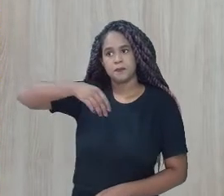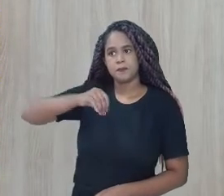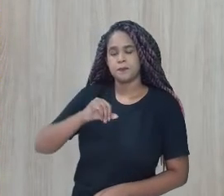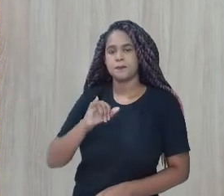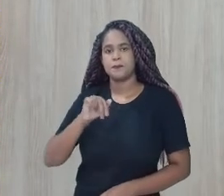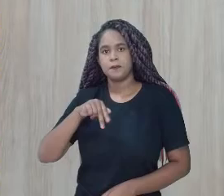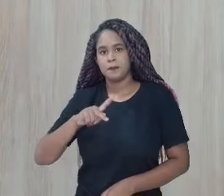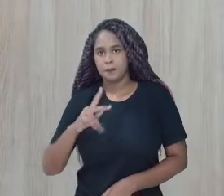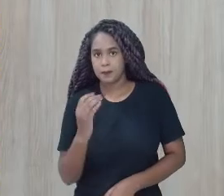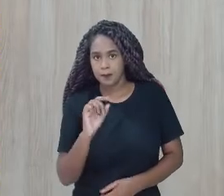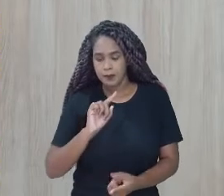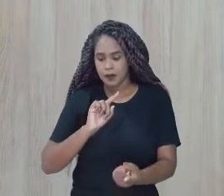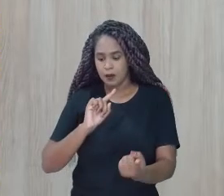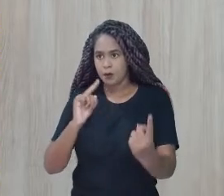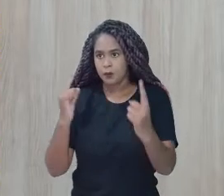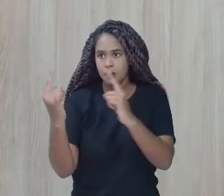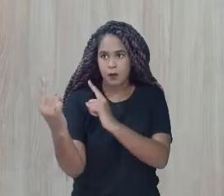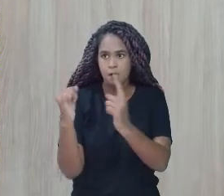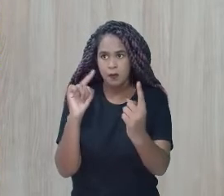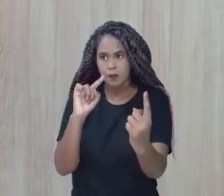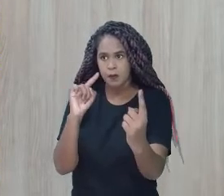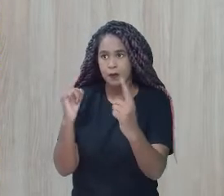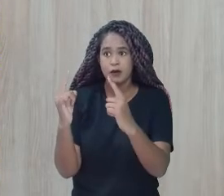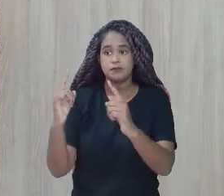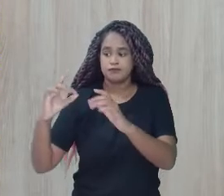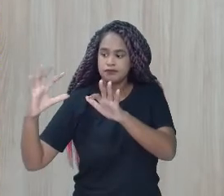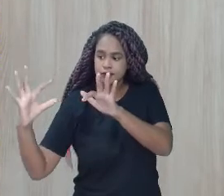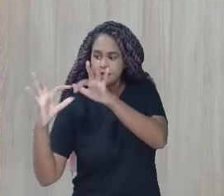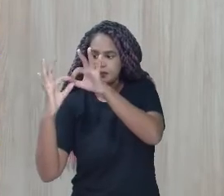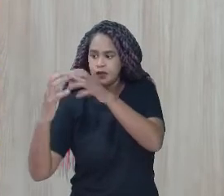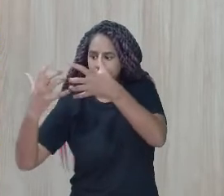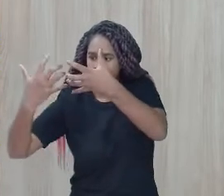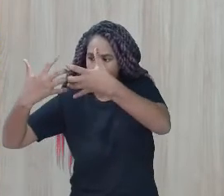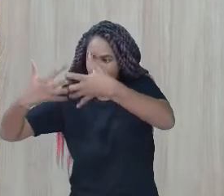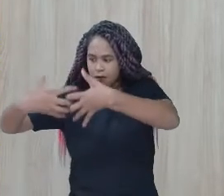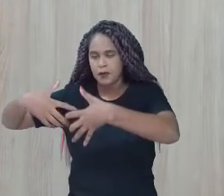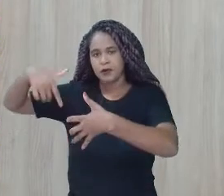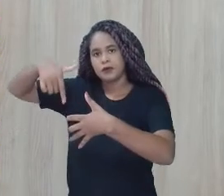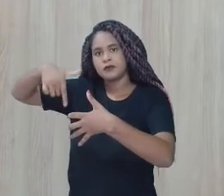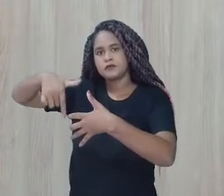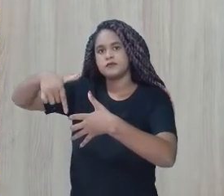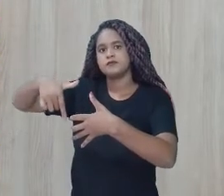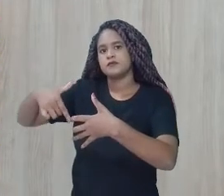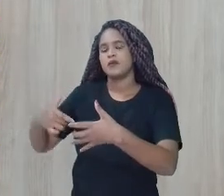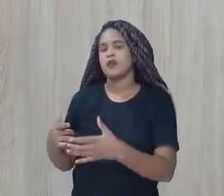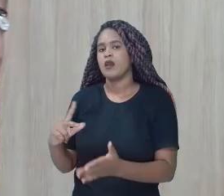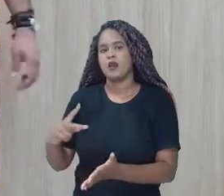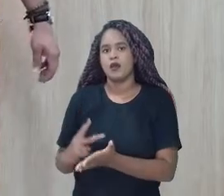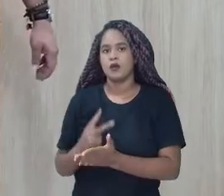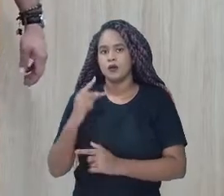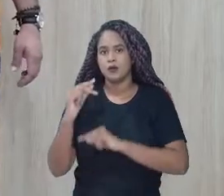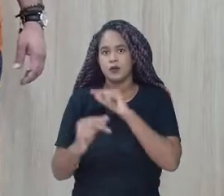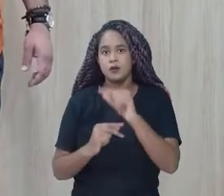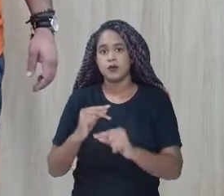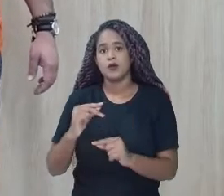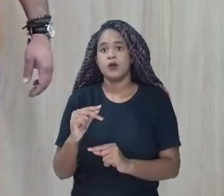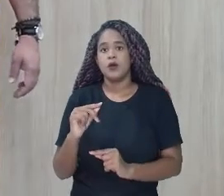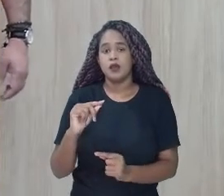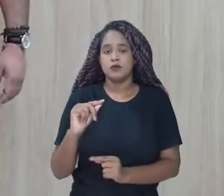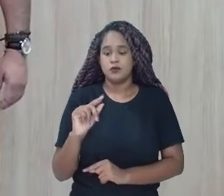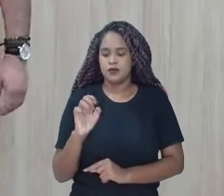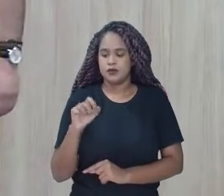certo? Que ele é acoplado aqui, ó, a uma engrenagem que faz com que o engenho ele